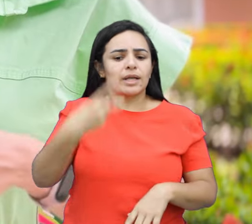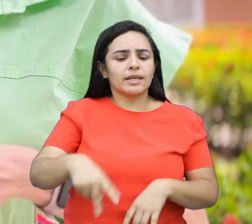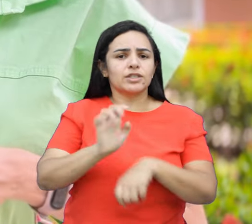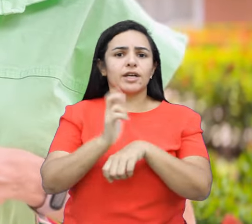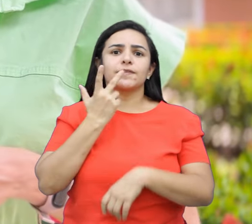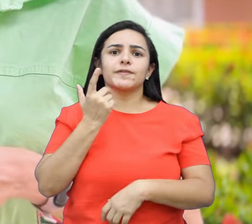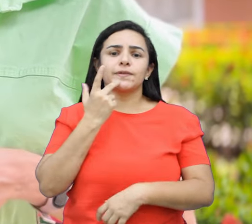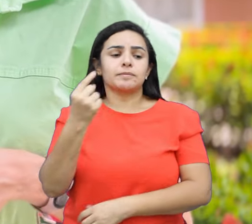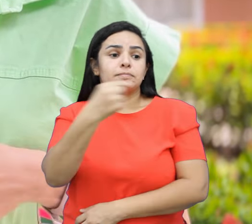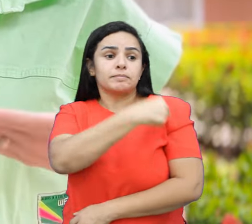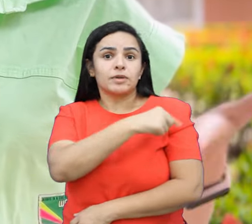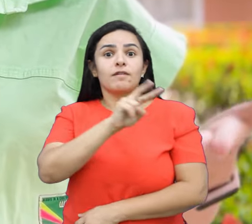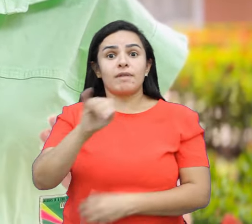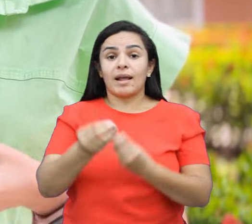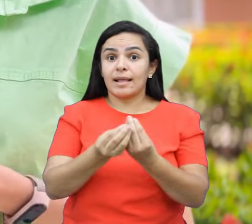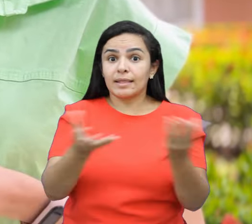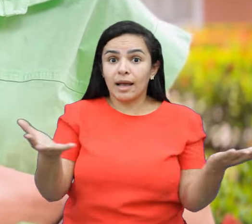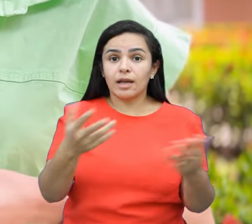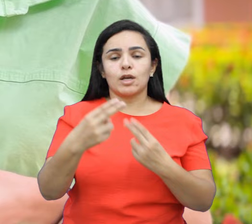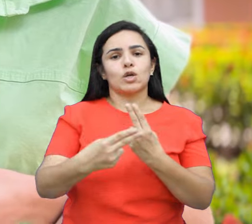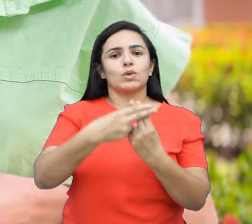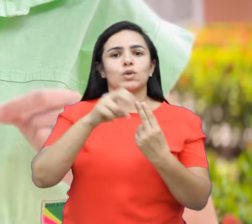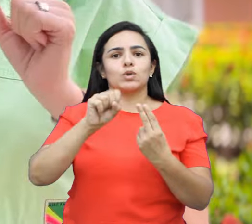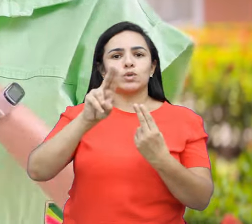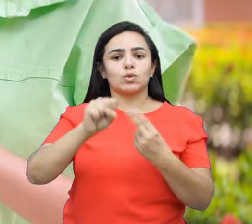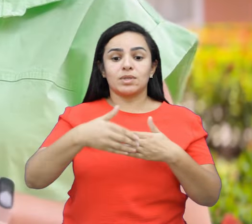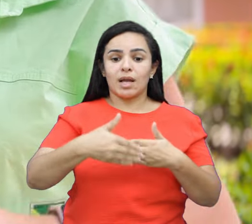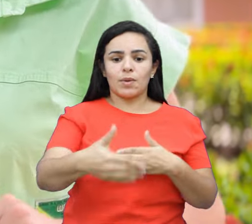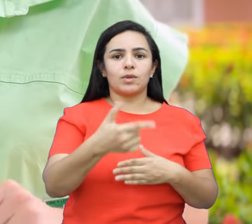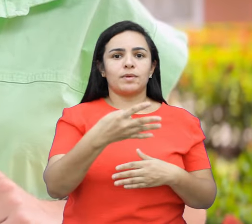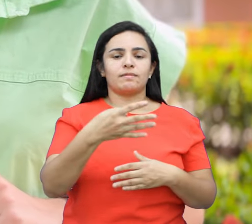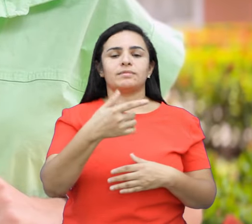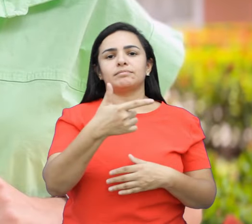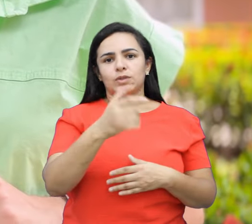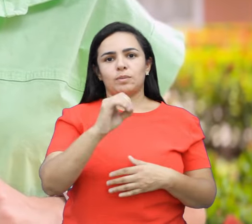testes aqui no Ceará, projeta que os imunizantes devem estar disponíveis